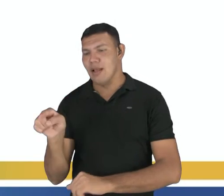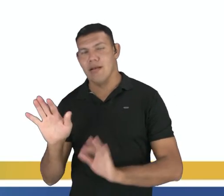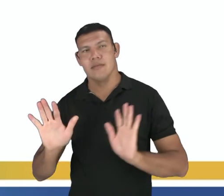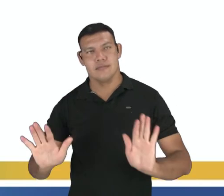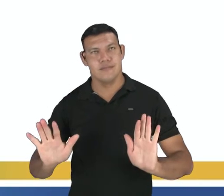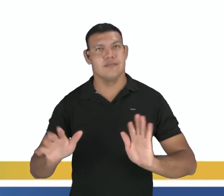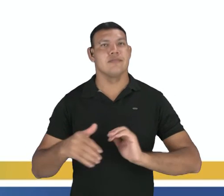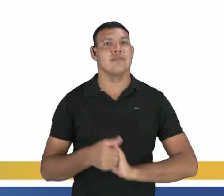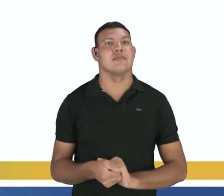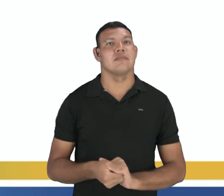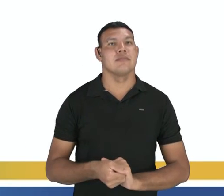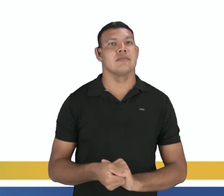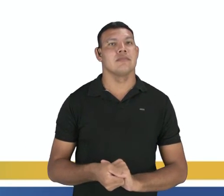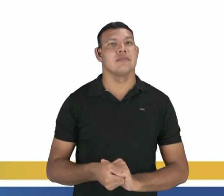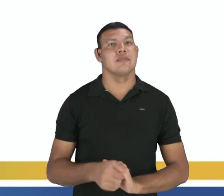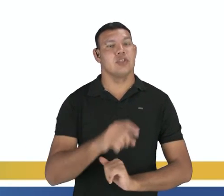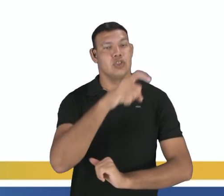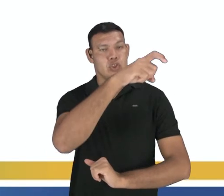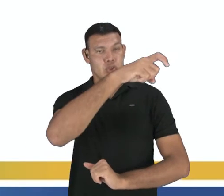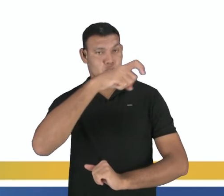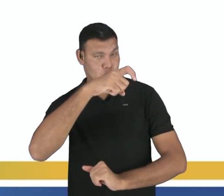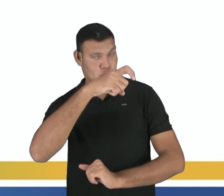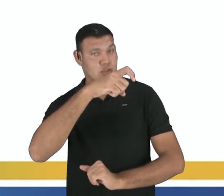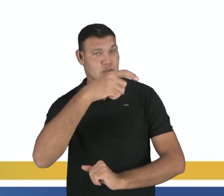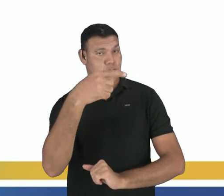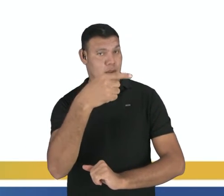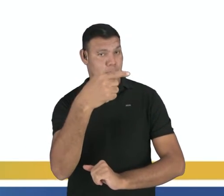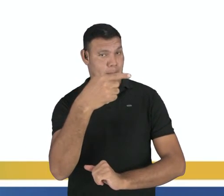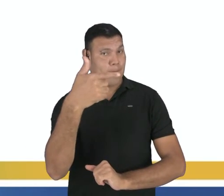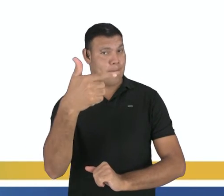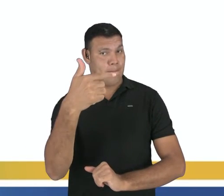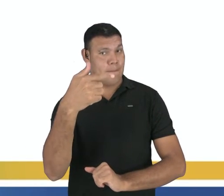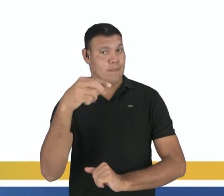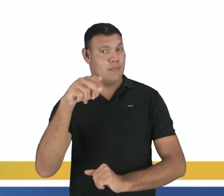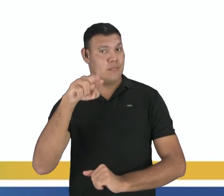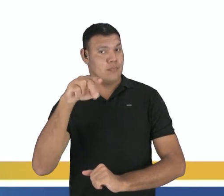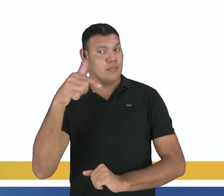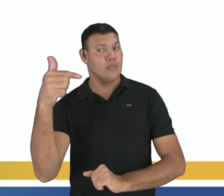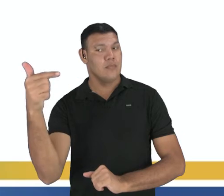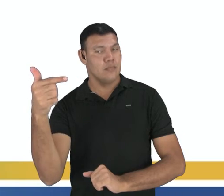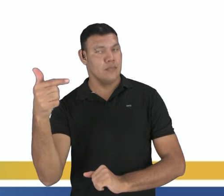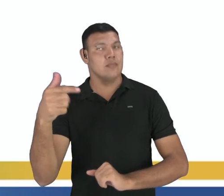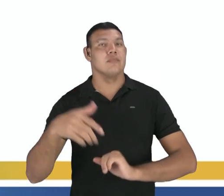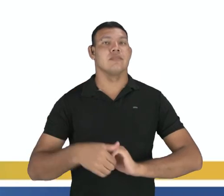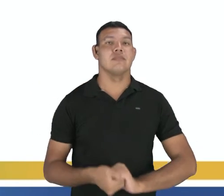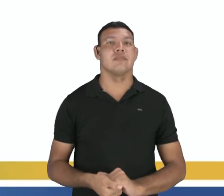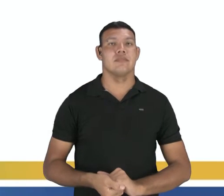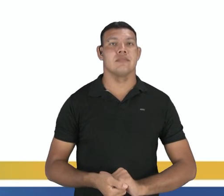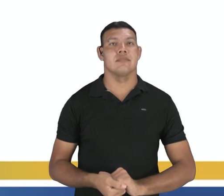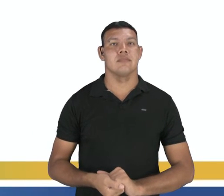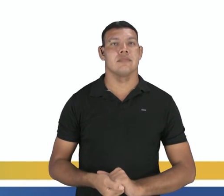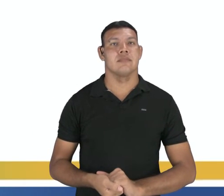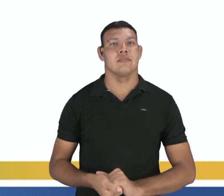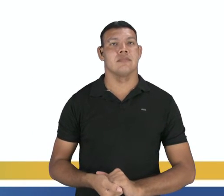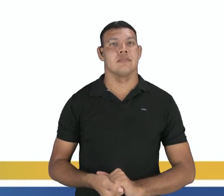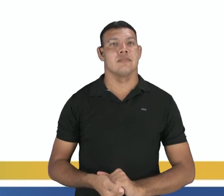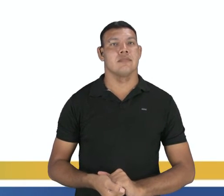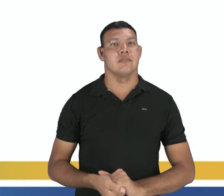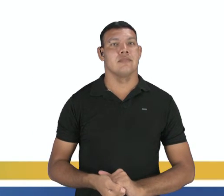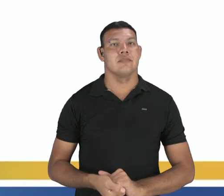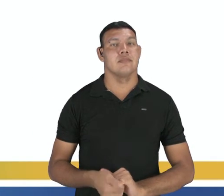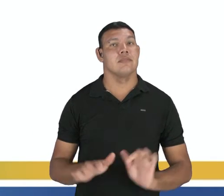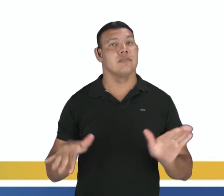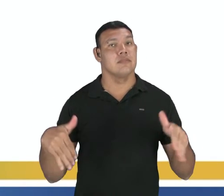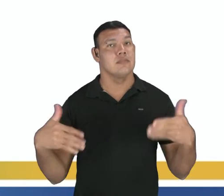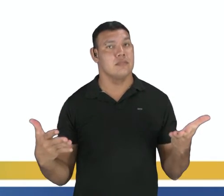Então nós teremos a seguinte equação: x menos 2 igual a 2.